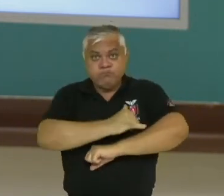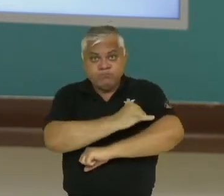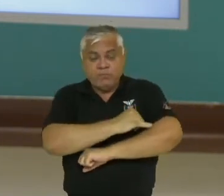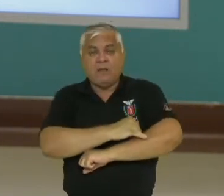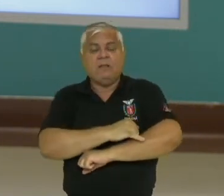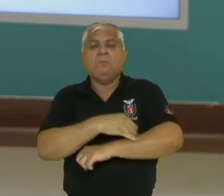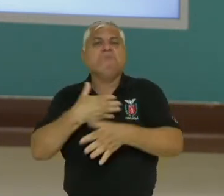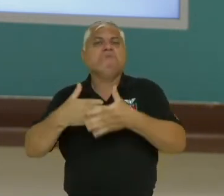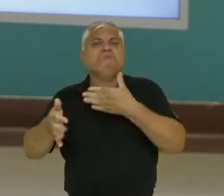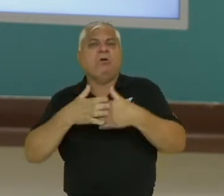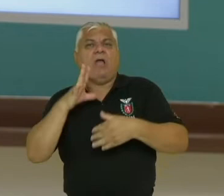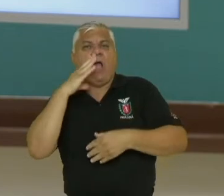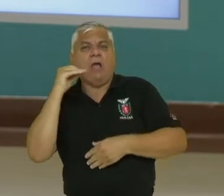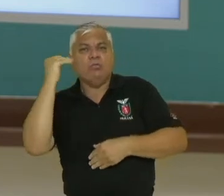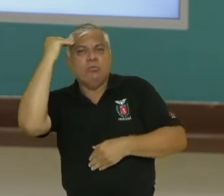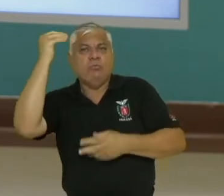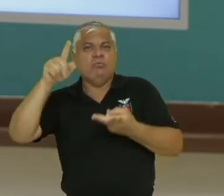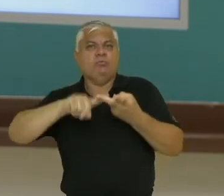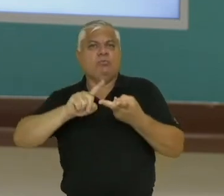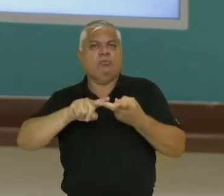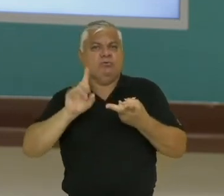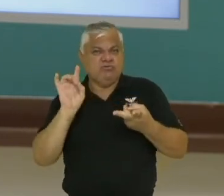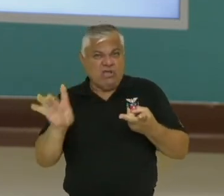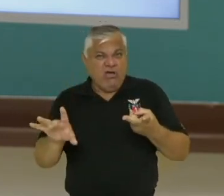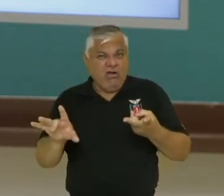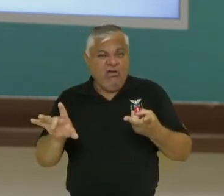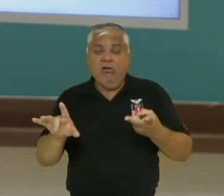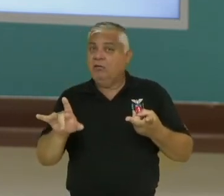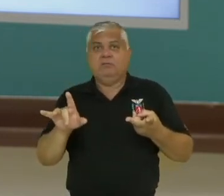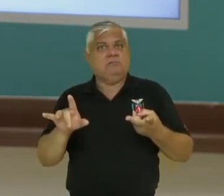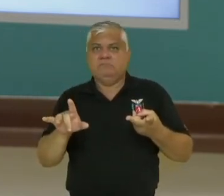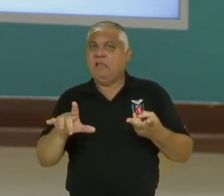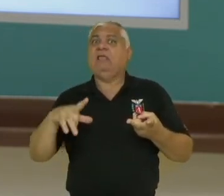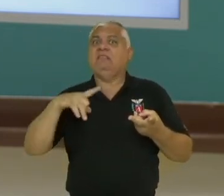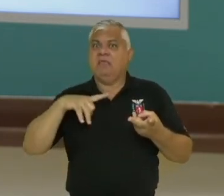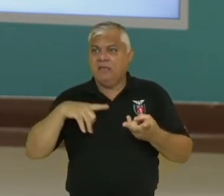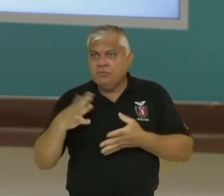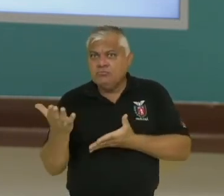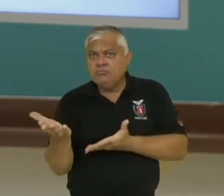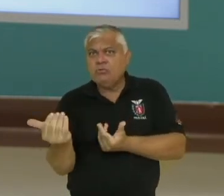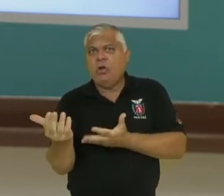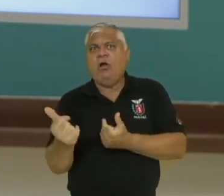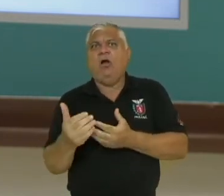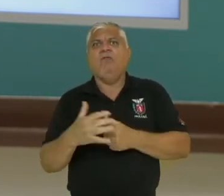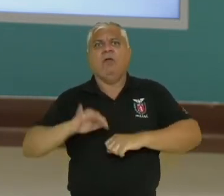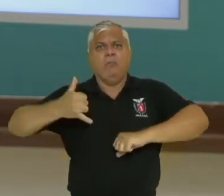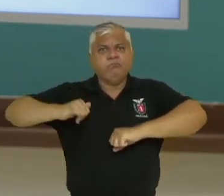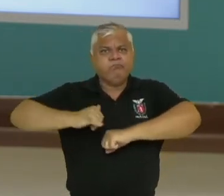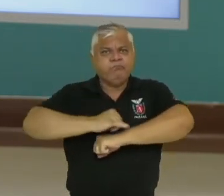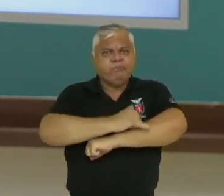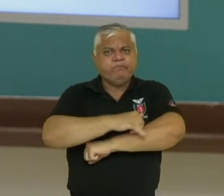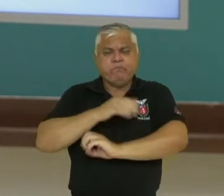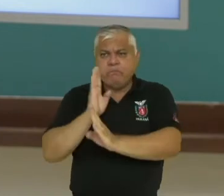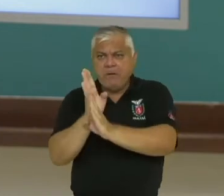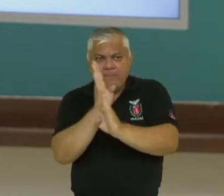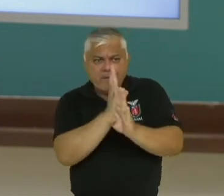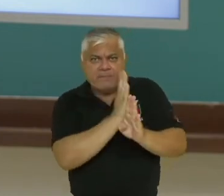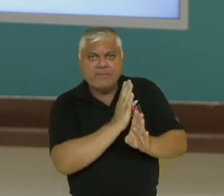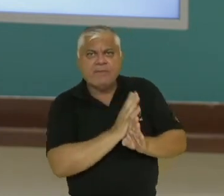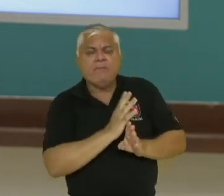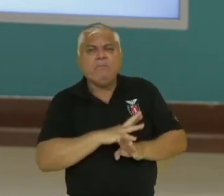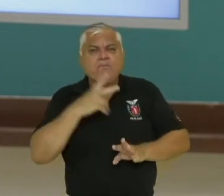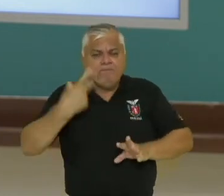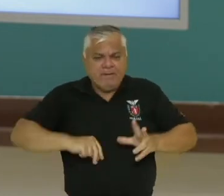se é um adulto, não é uma característica só dos adultos. Existem muitos jovens com obesidade. Vai afetar